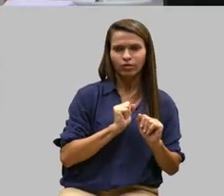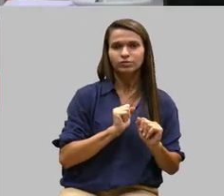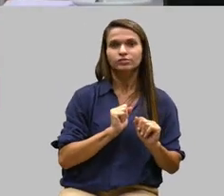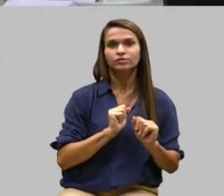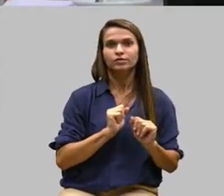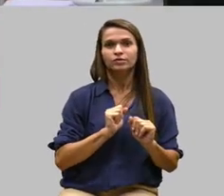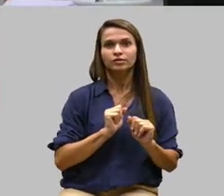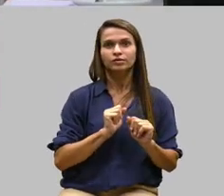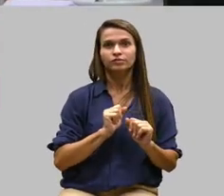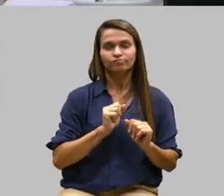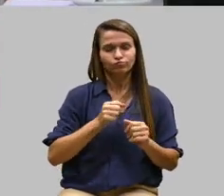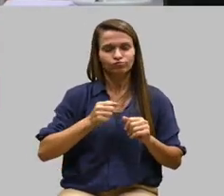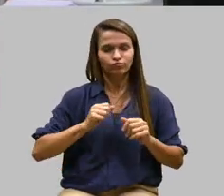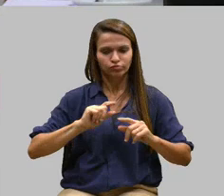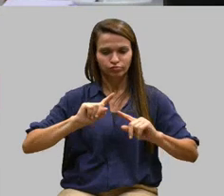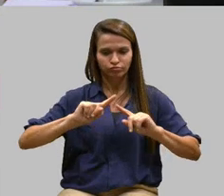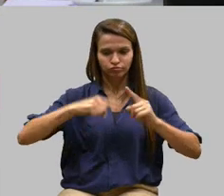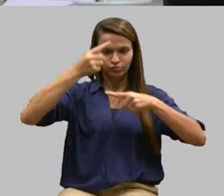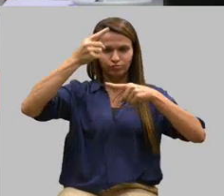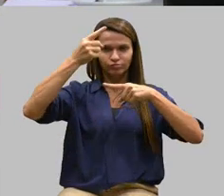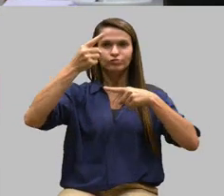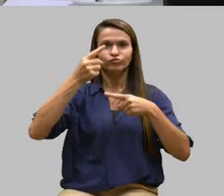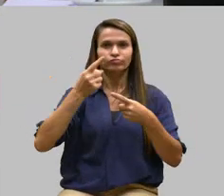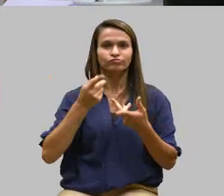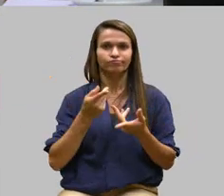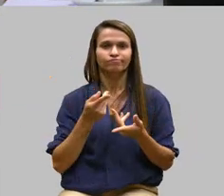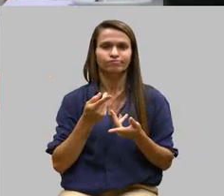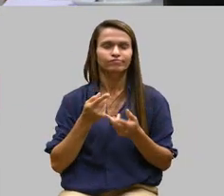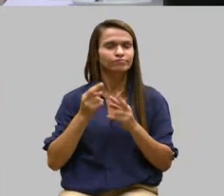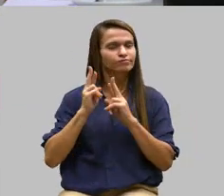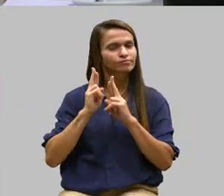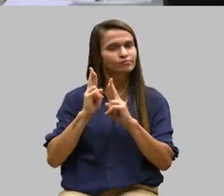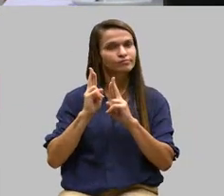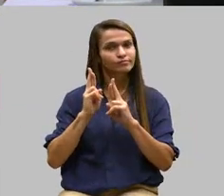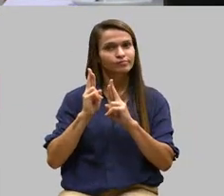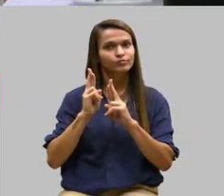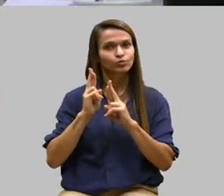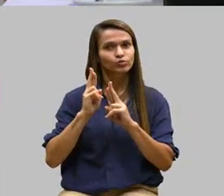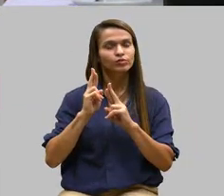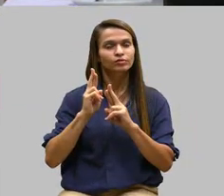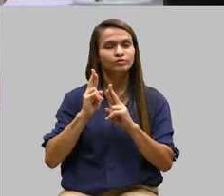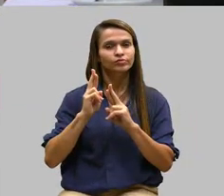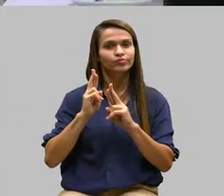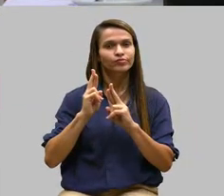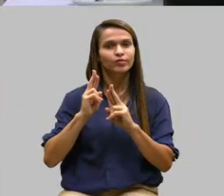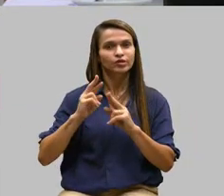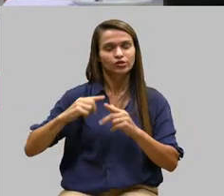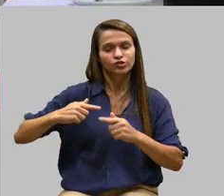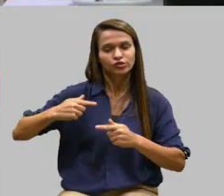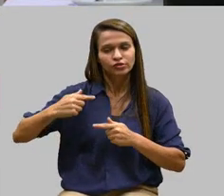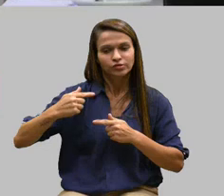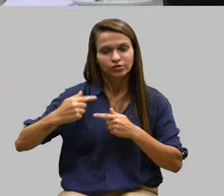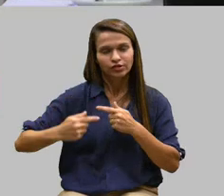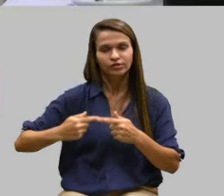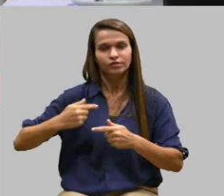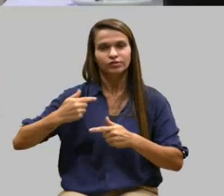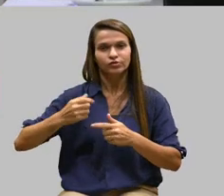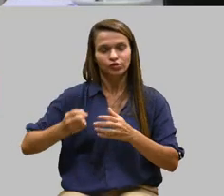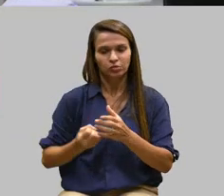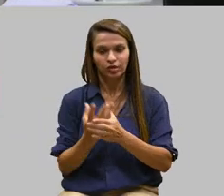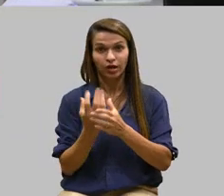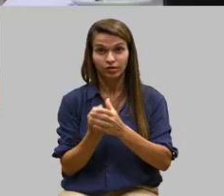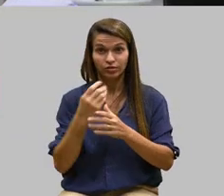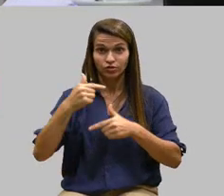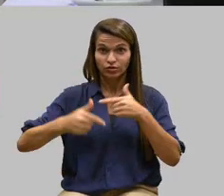para avanços efetivos na geração de emprego renda